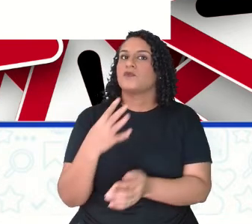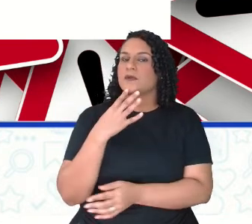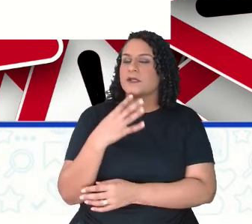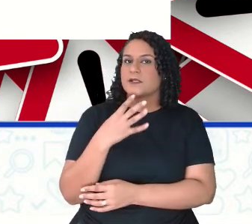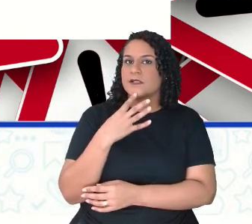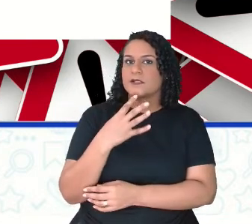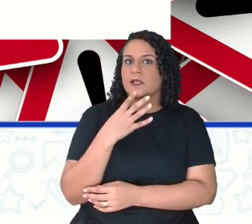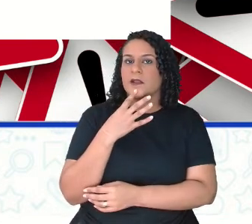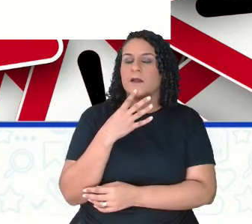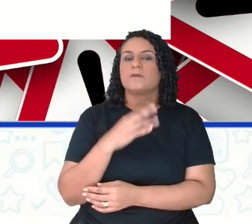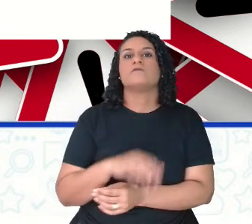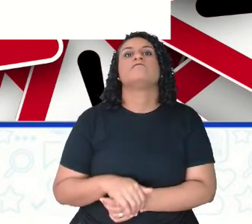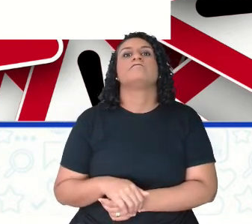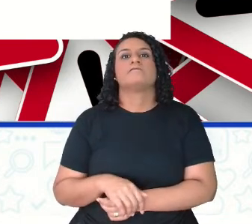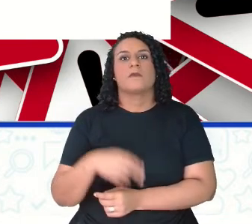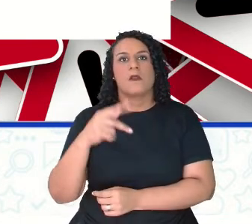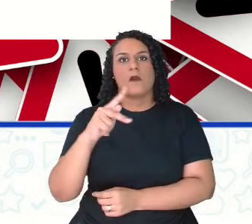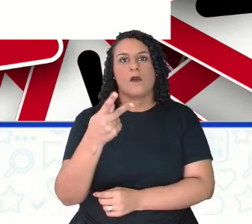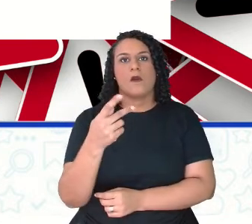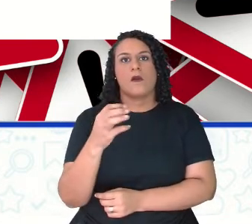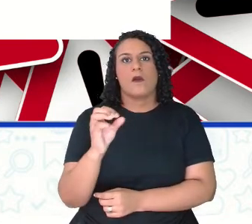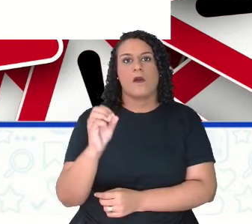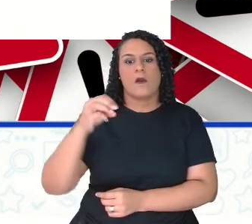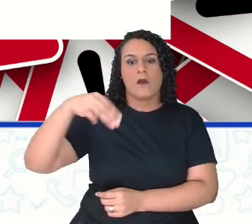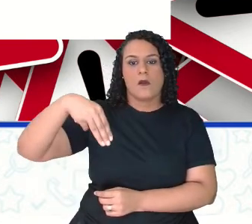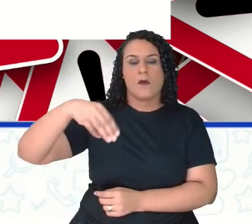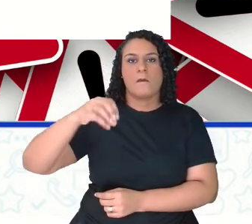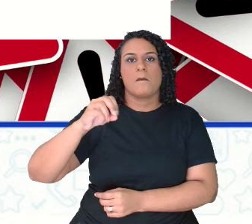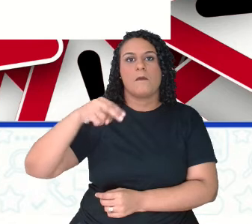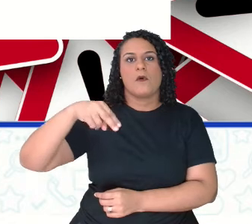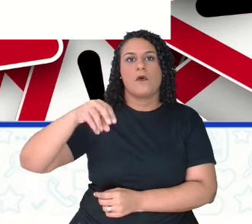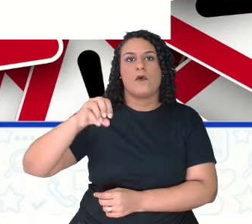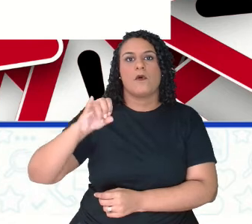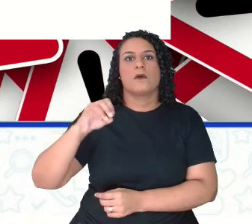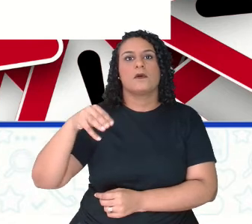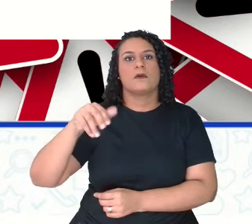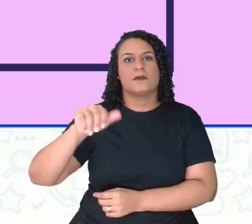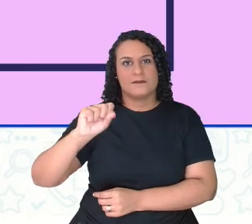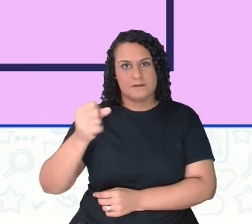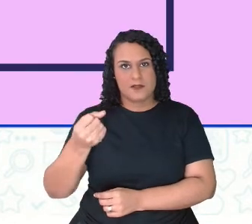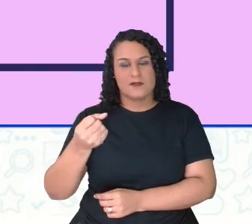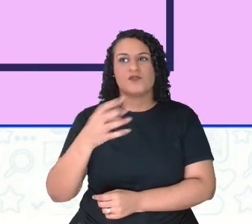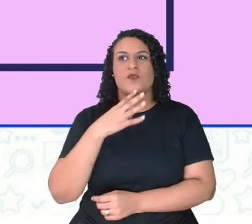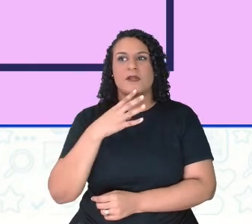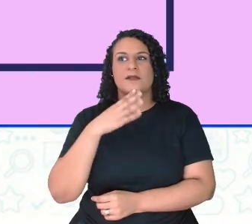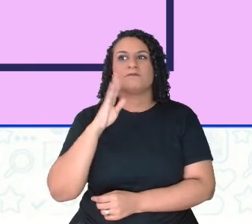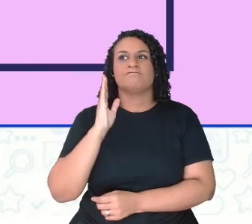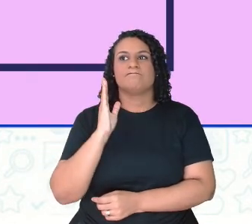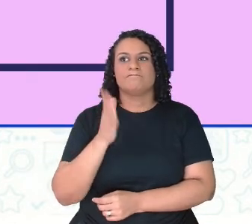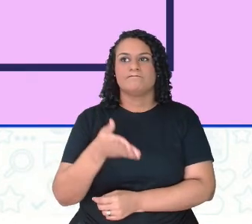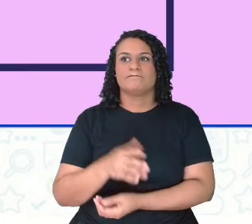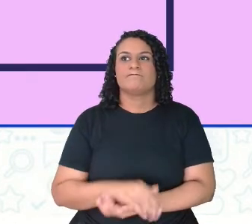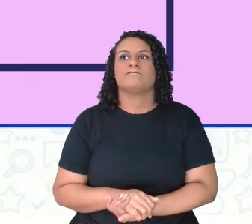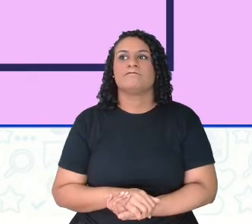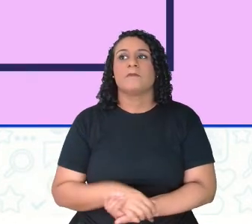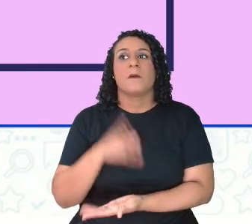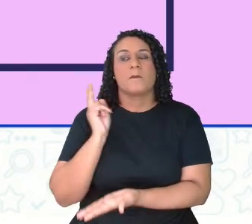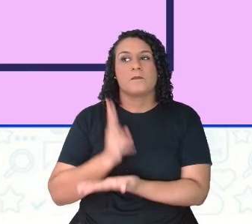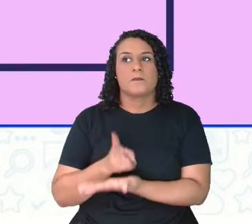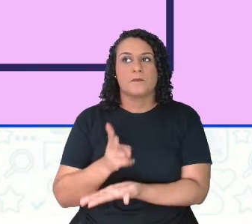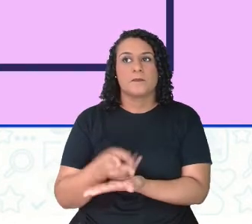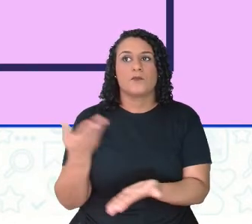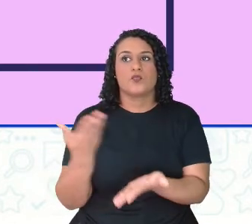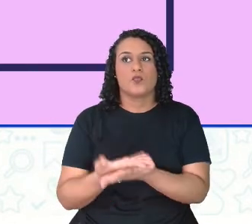conhecemos as homônimas que vamos falar também sobre ela aqui na aula, tá? Para continuarmos